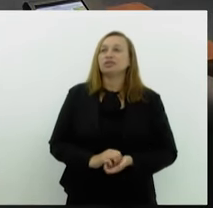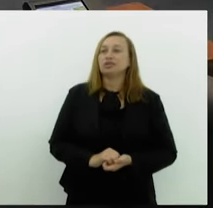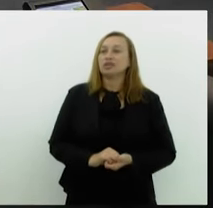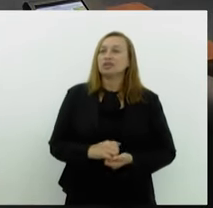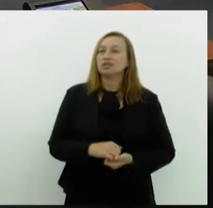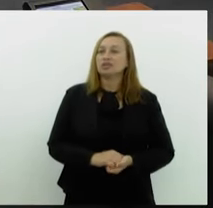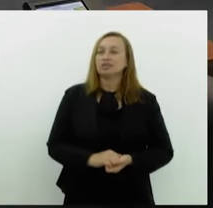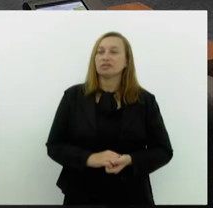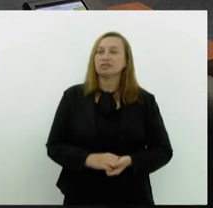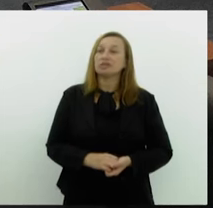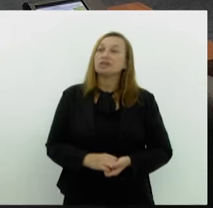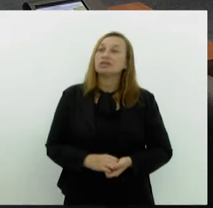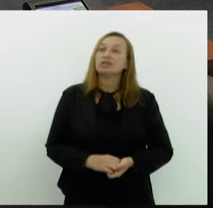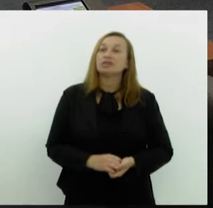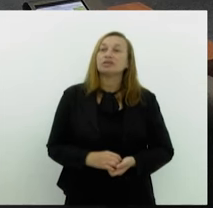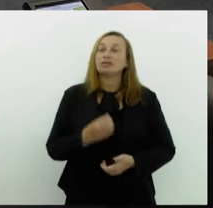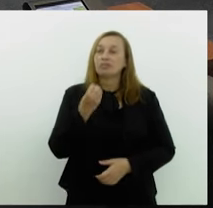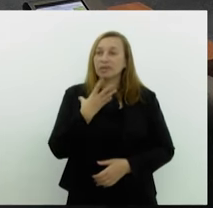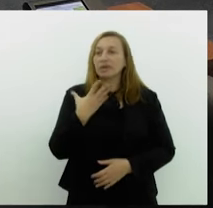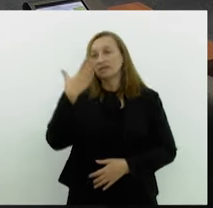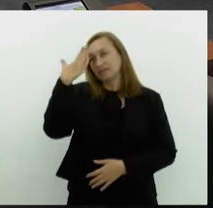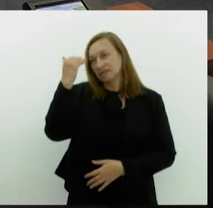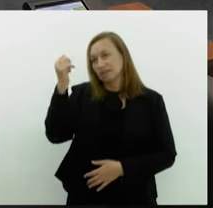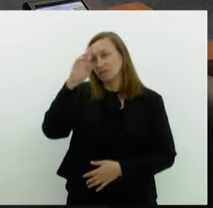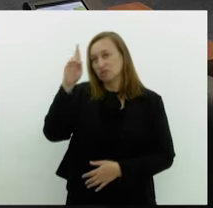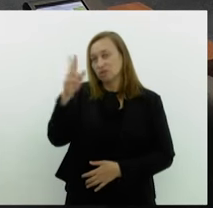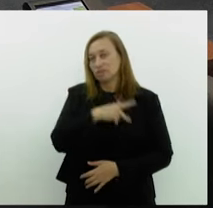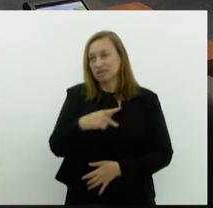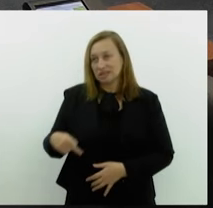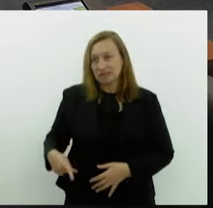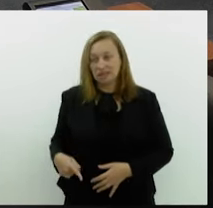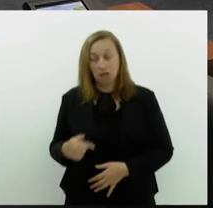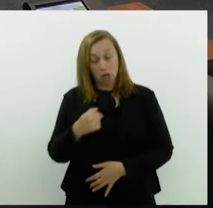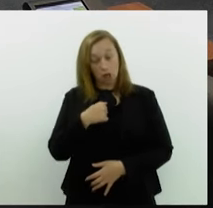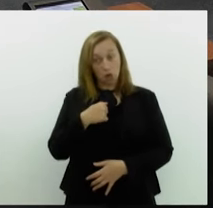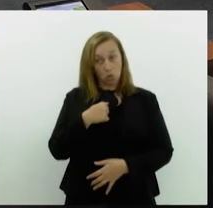e bem sabe Vossa Excelência que eu